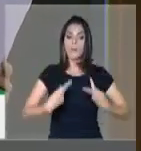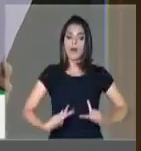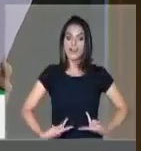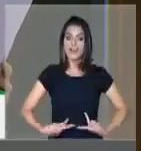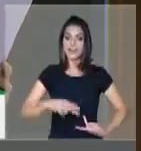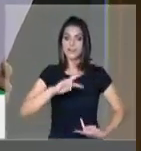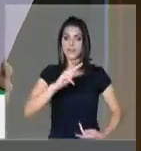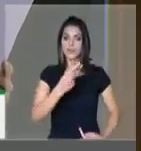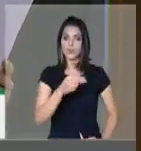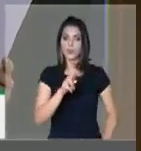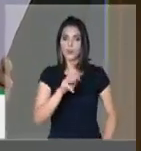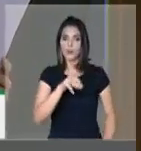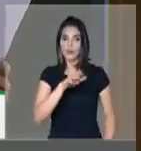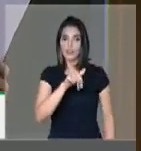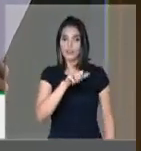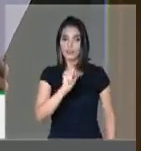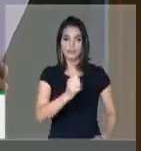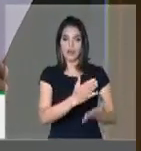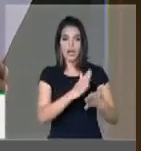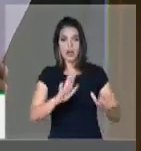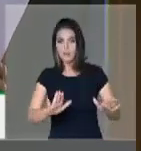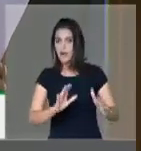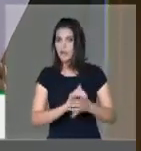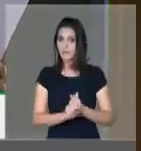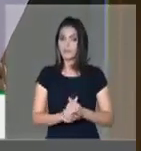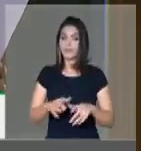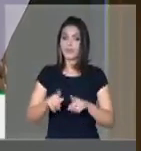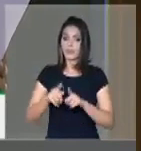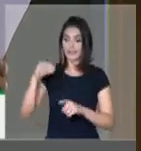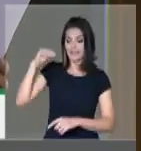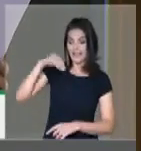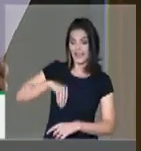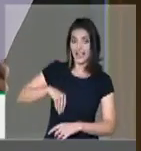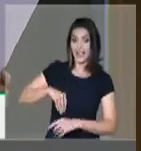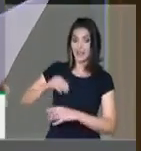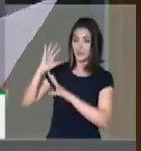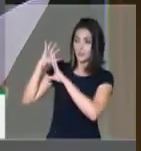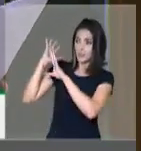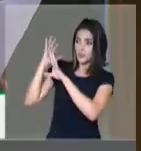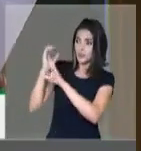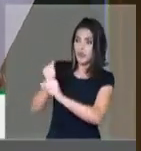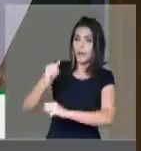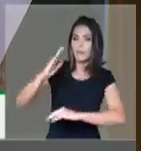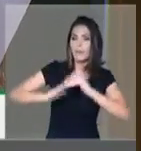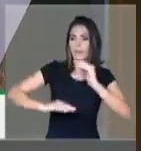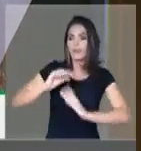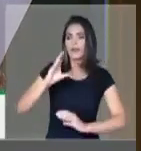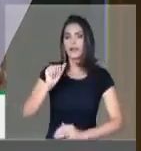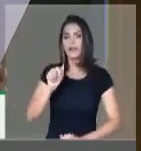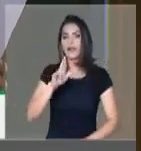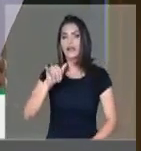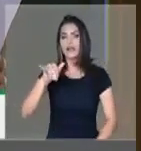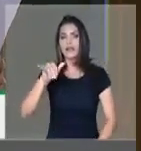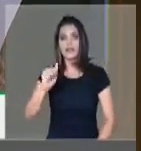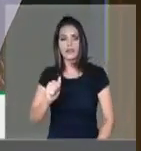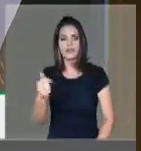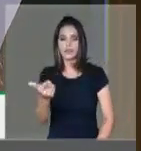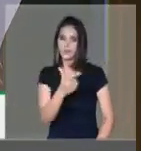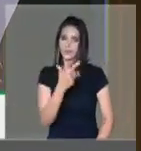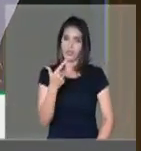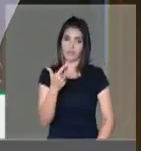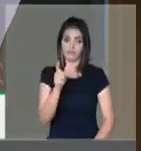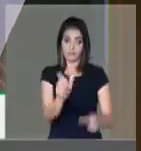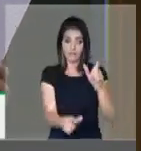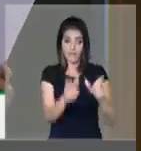extintos. As carreiras e salários públicos não mais existirão. Os